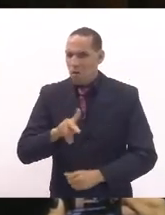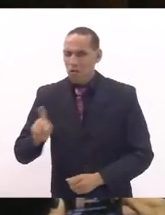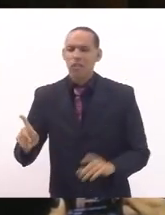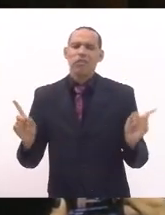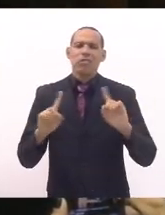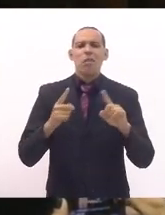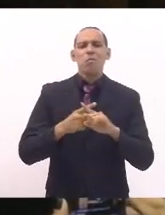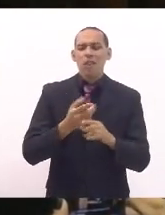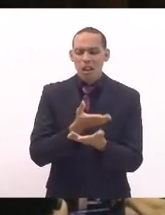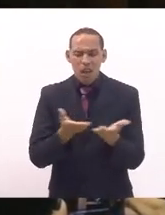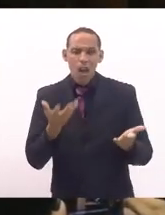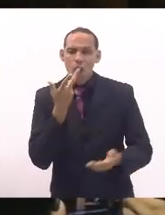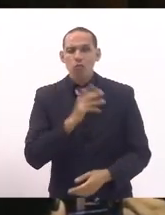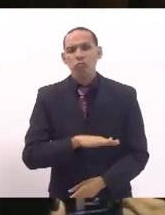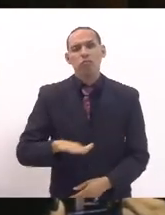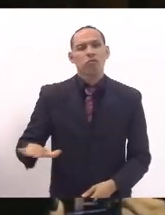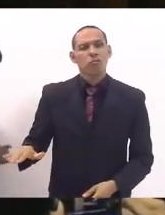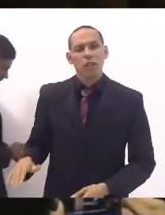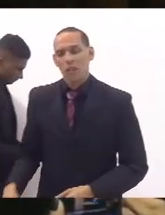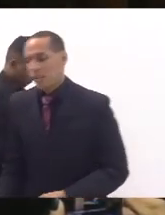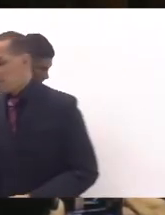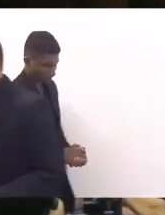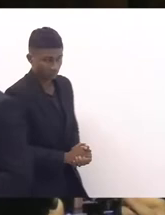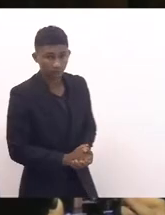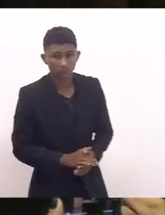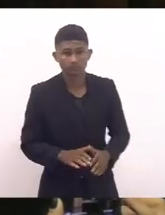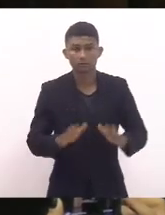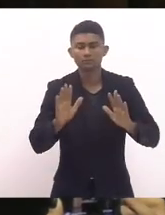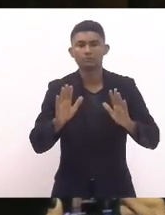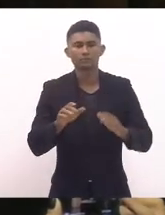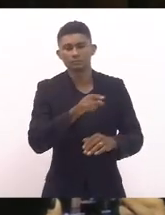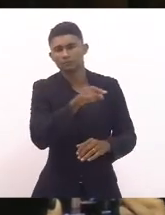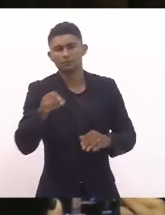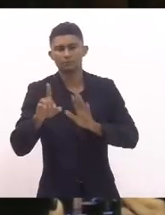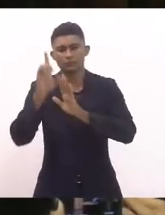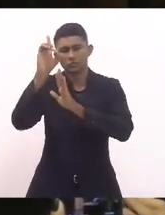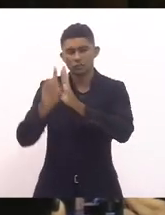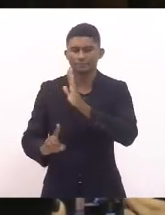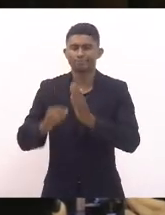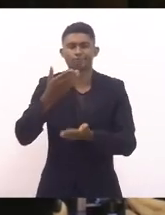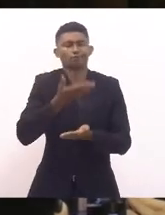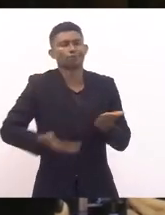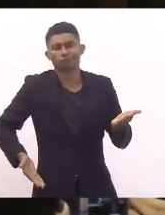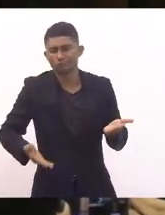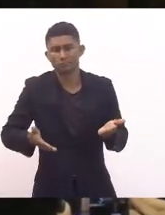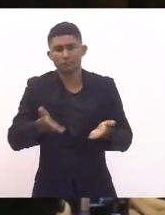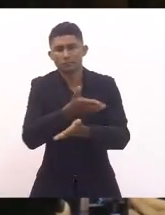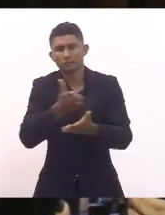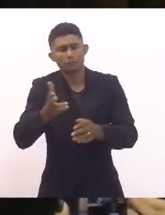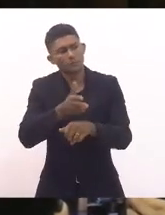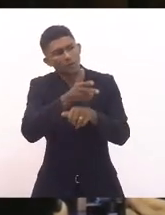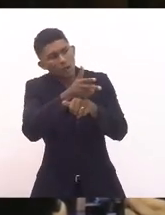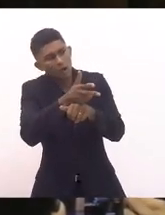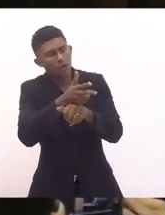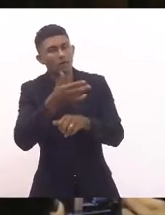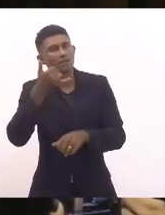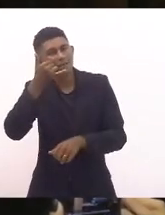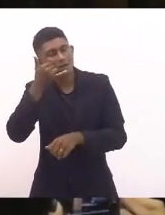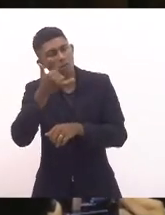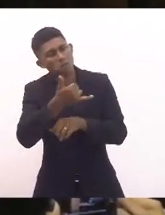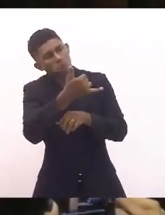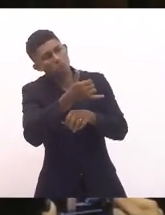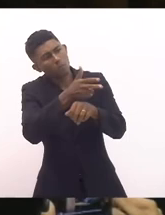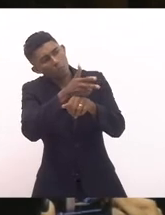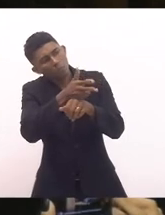são crianças, mas que perderam o seu direito de fazer qualquer tipo de gravação e trazer para os